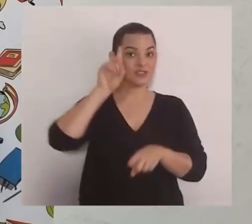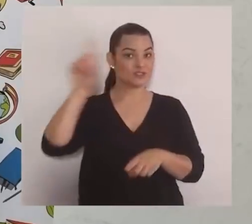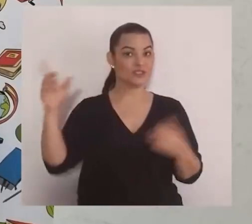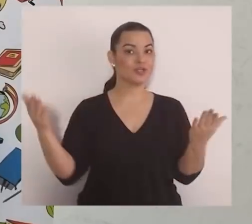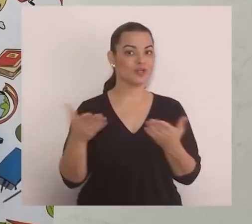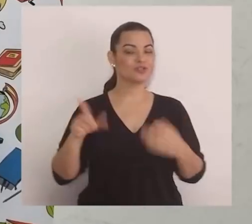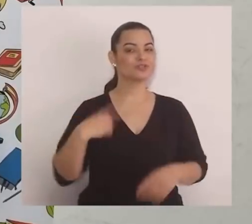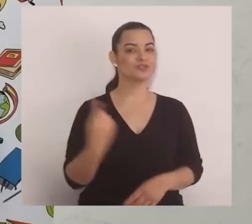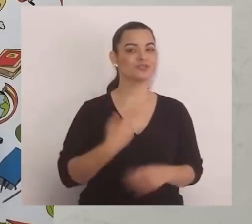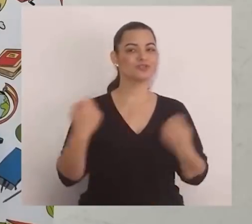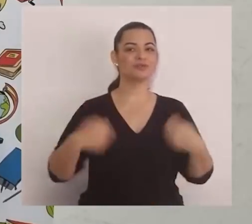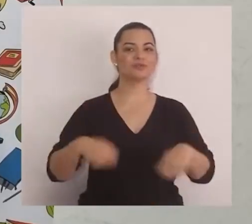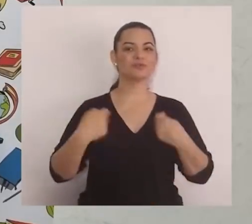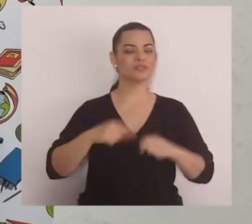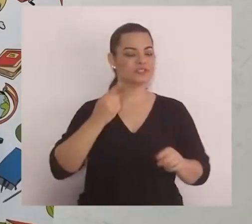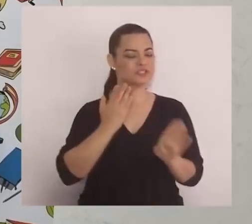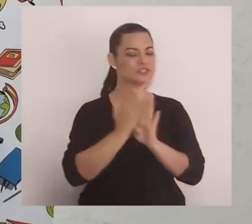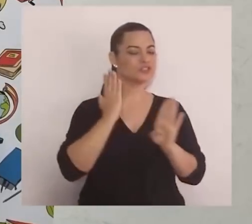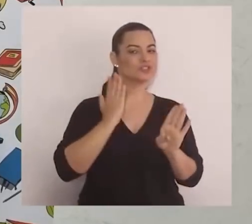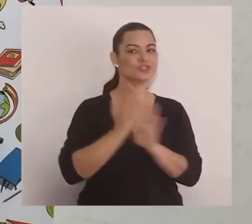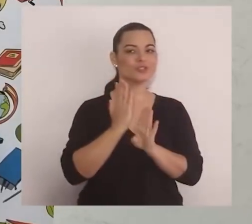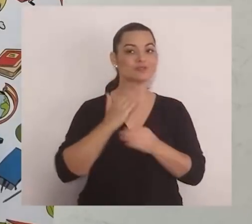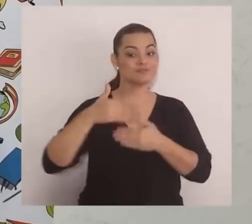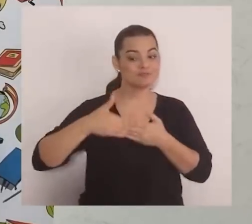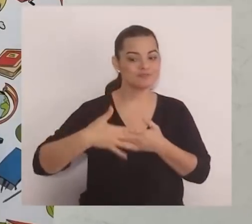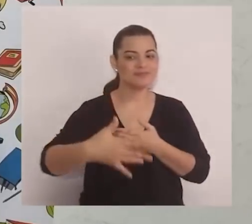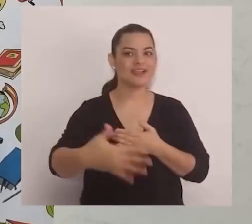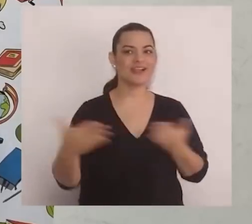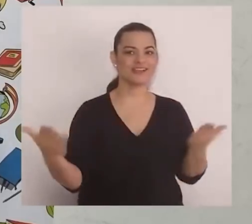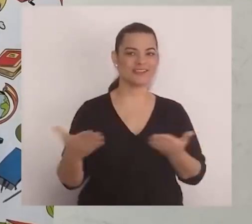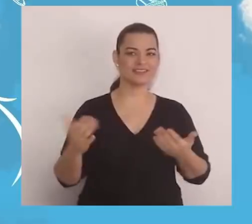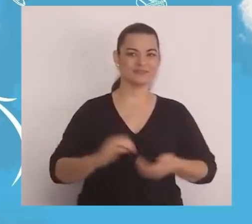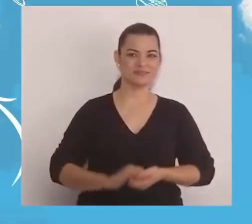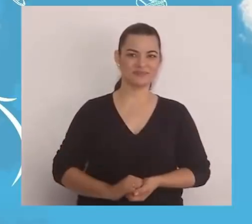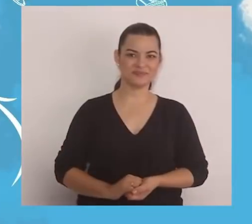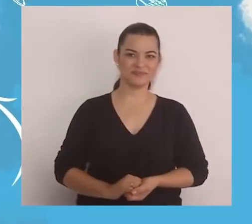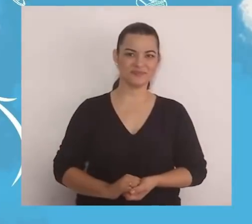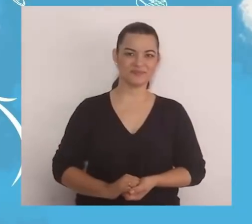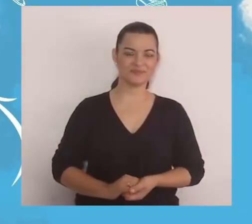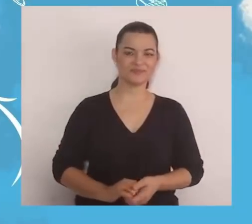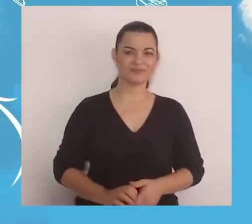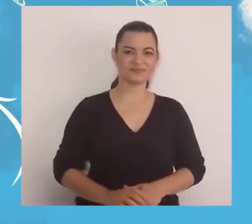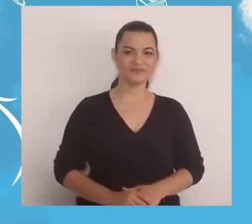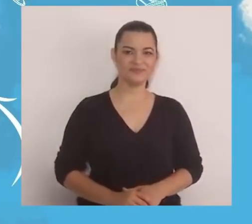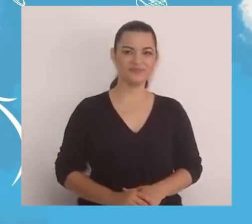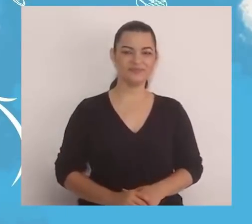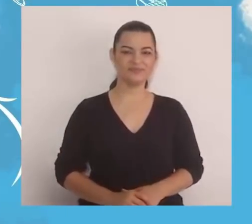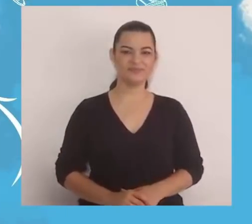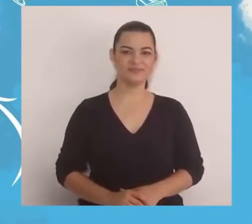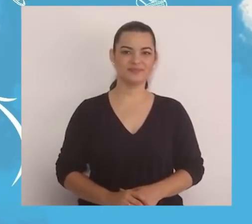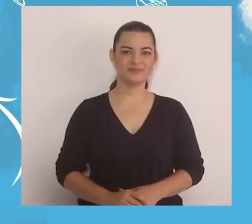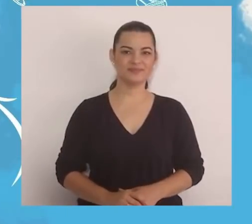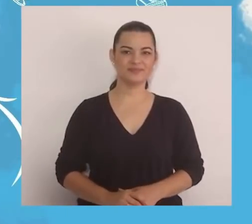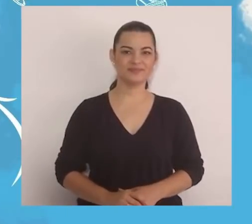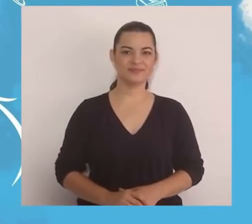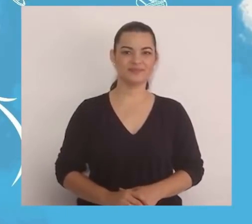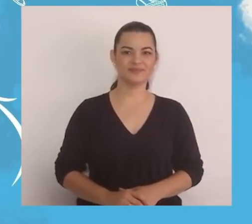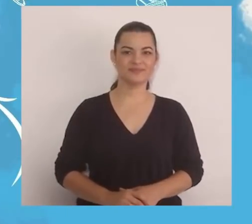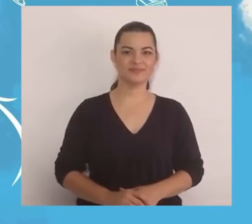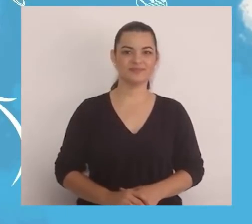Será que o número de pessoas que visita esses locais pode trazer algum